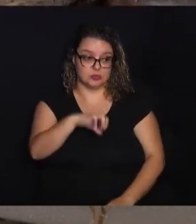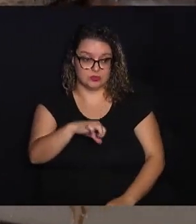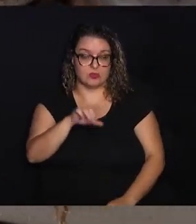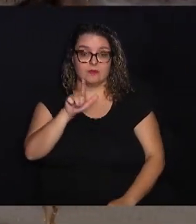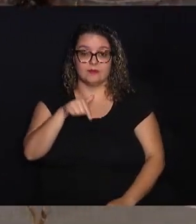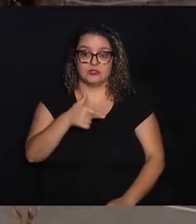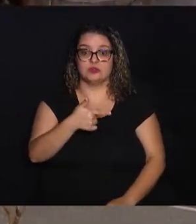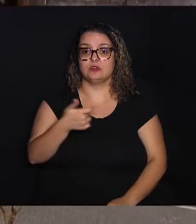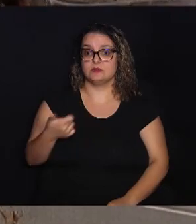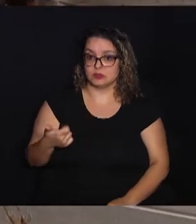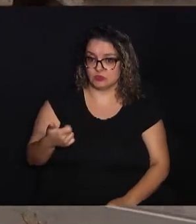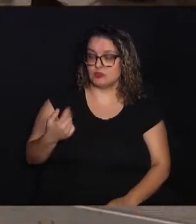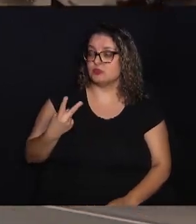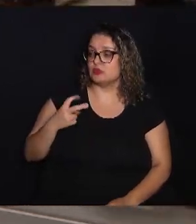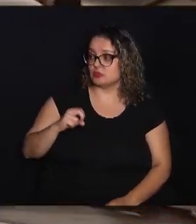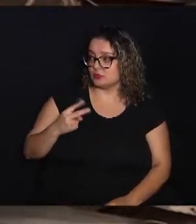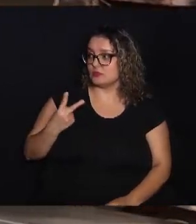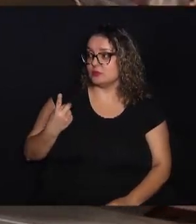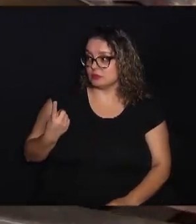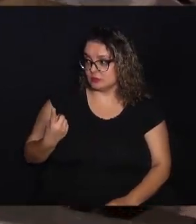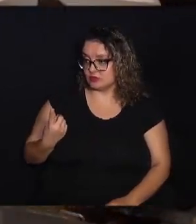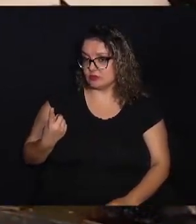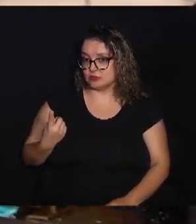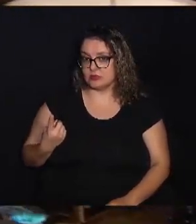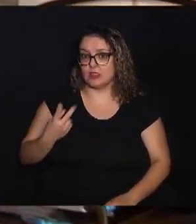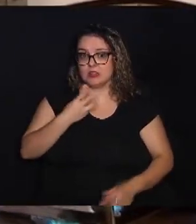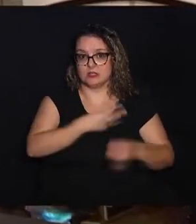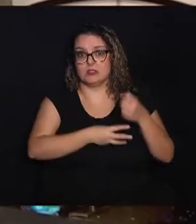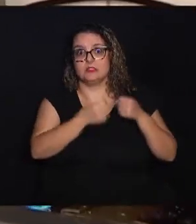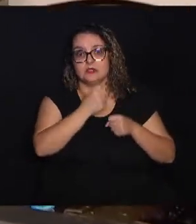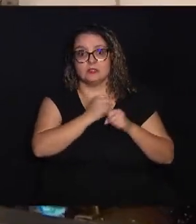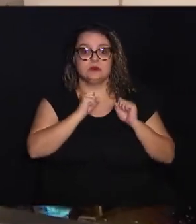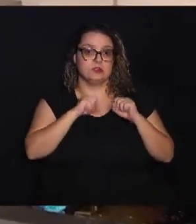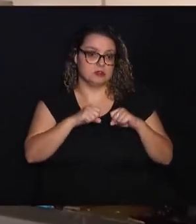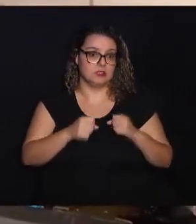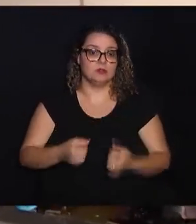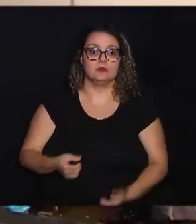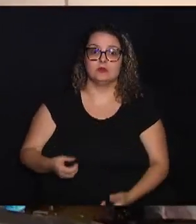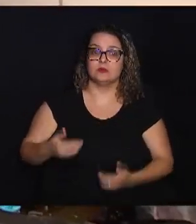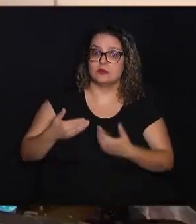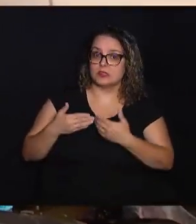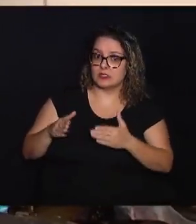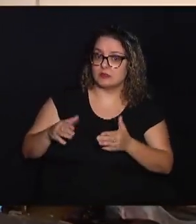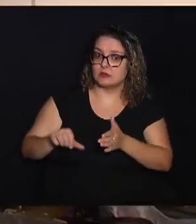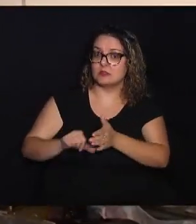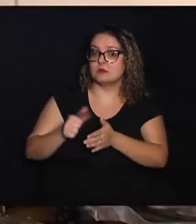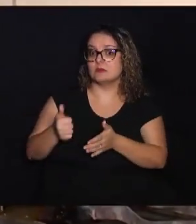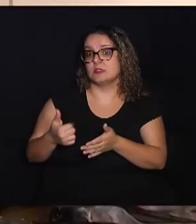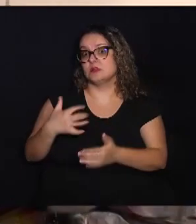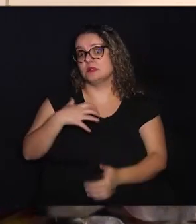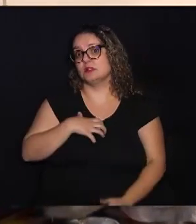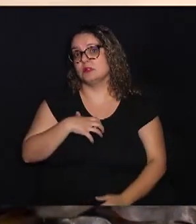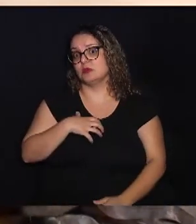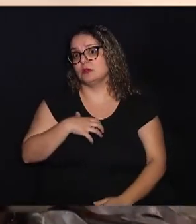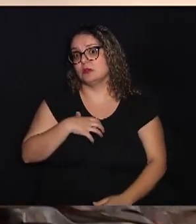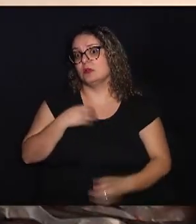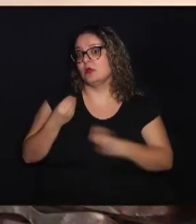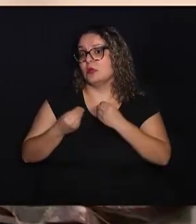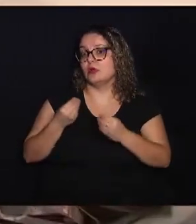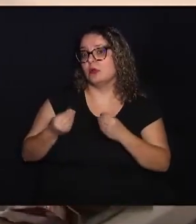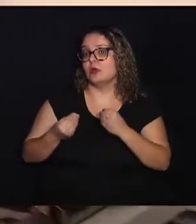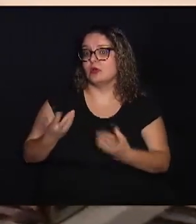18/9/2021. 2021, então 3 anos. Isso. Né? Você abre nesse primeiro formato. Como que foi